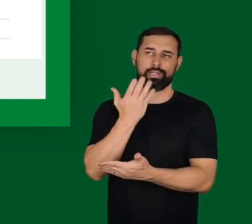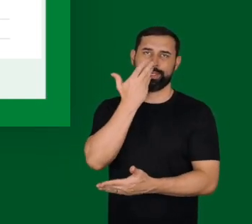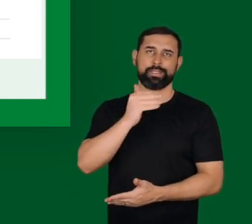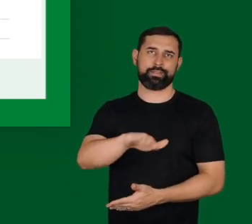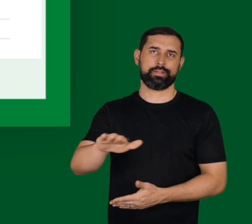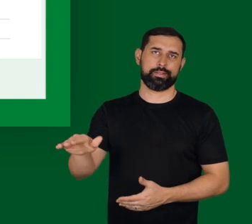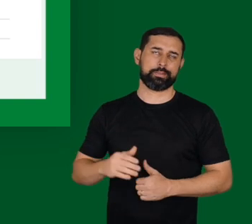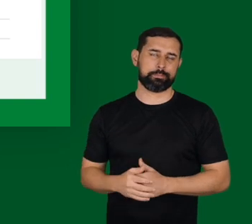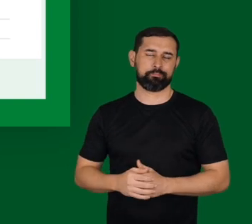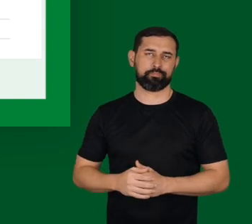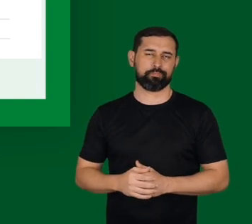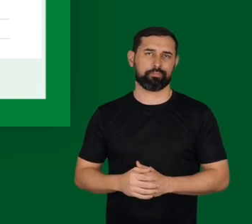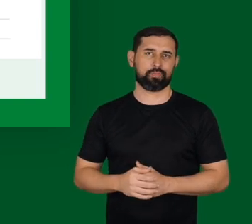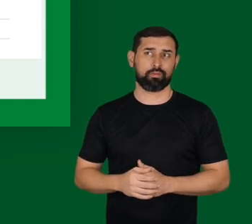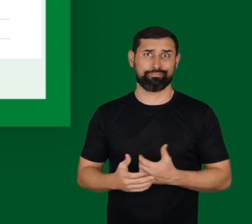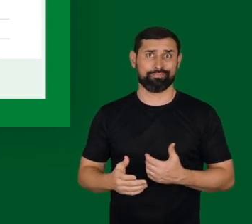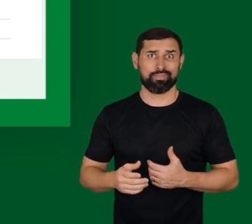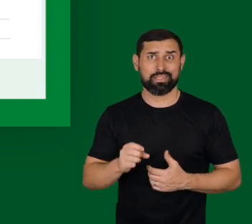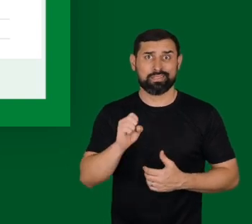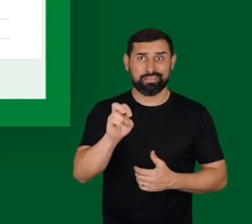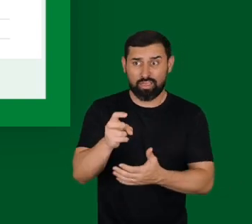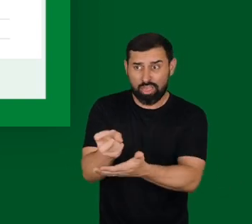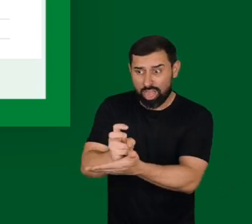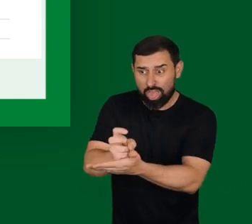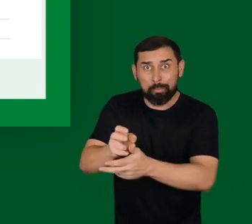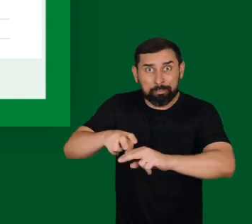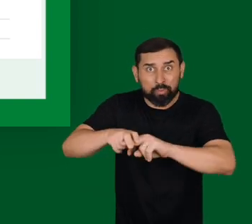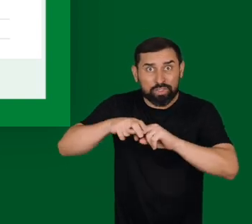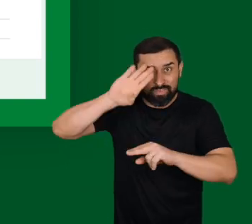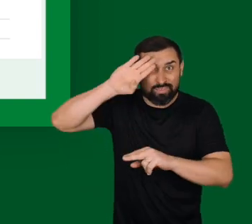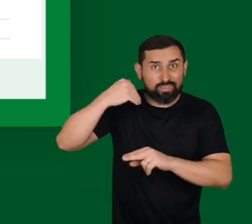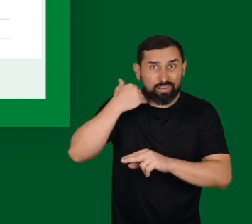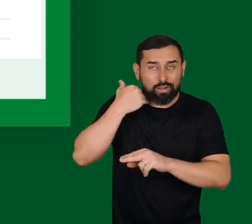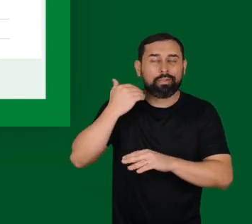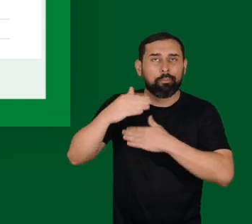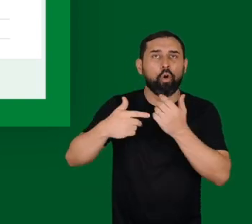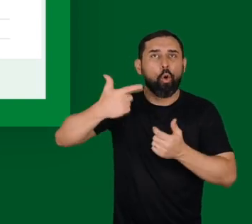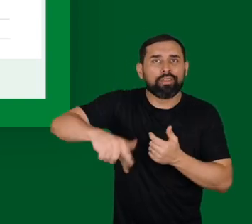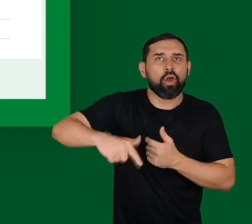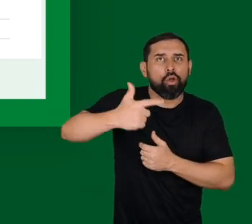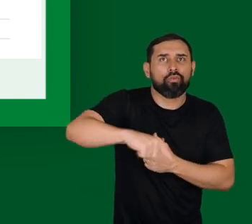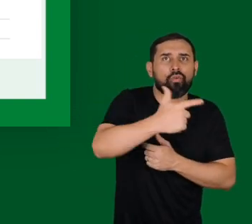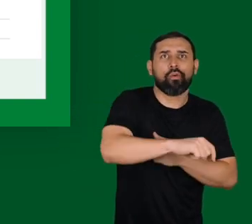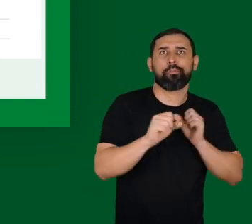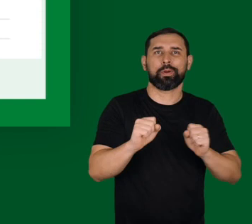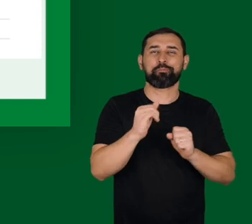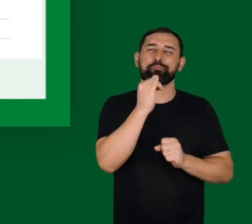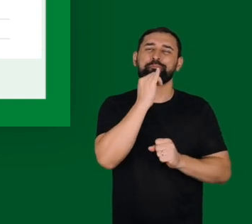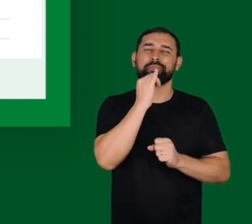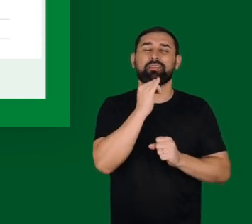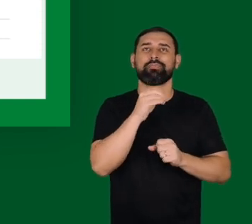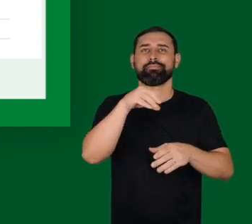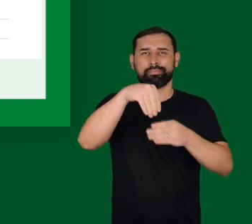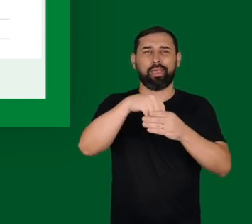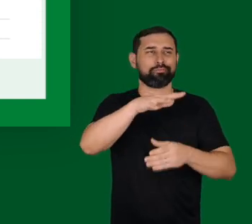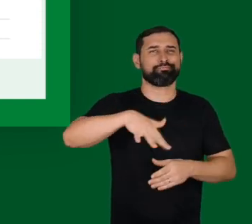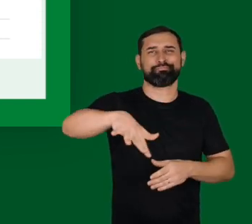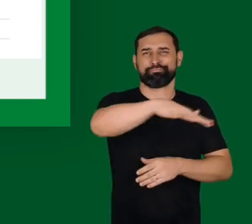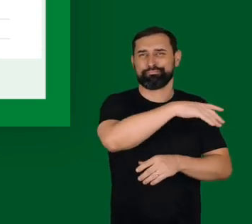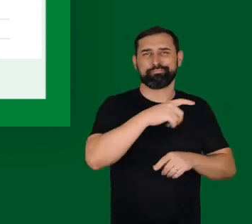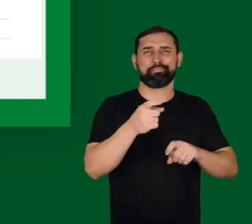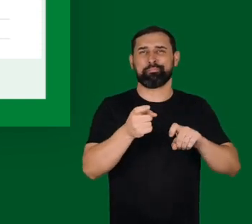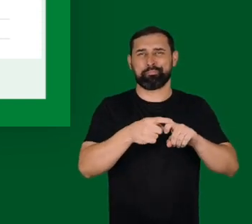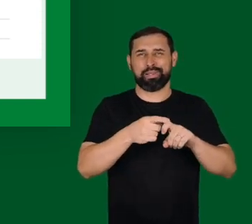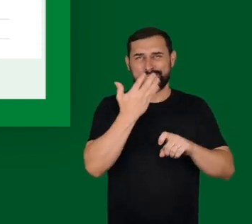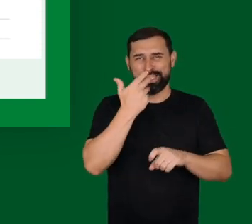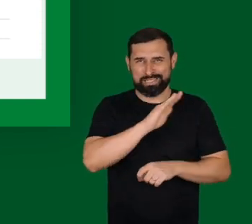com tempo de convulsão acima de 5 minutos, ele tem um risco maior, elevado, né, de nas outros